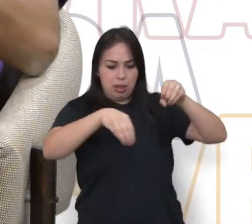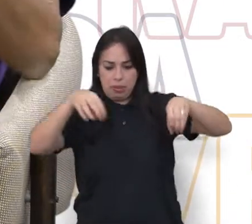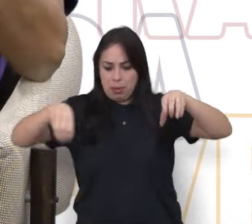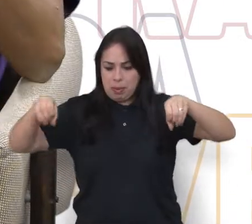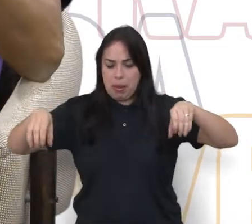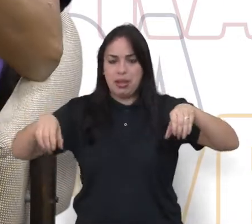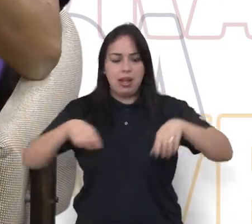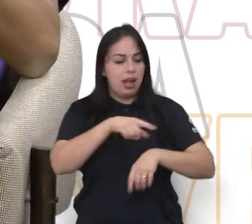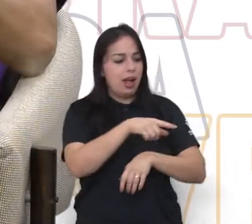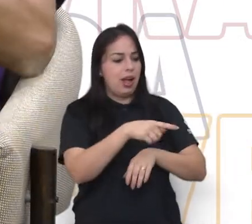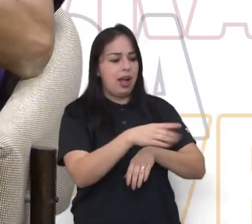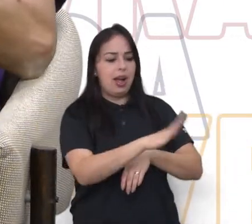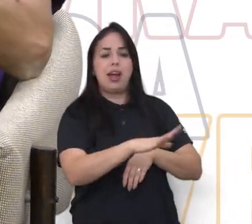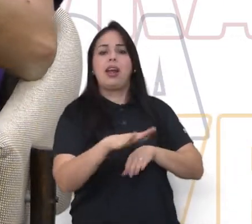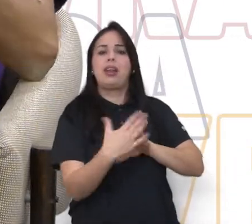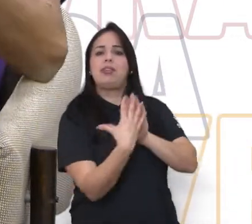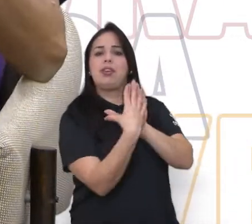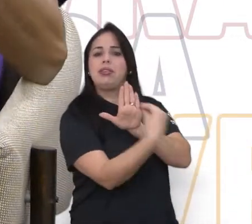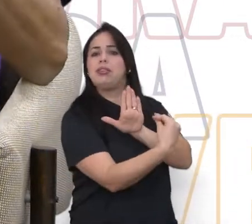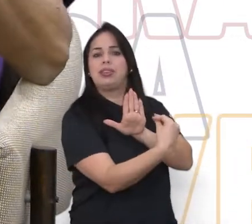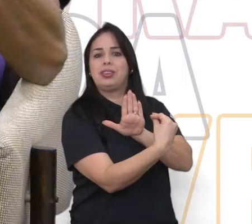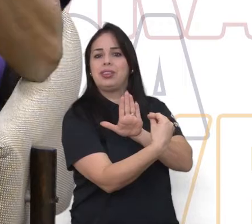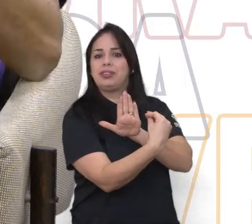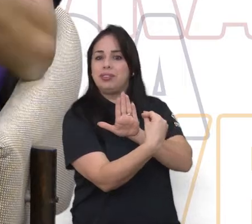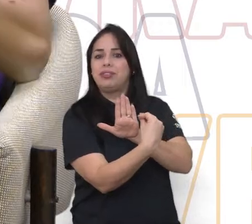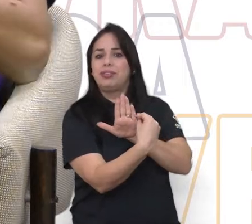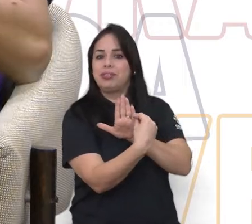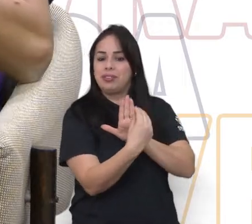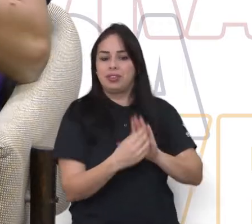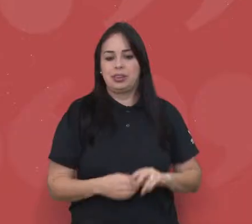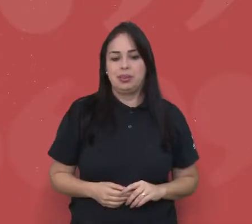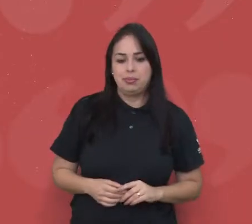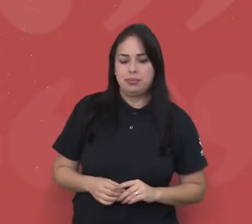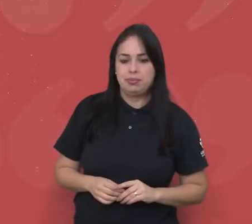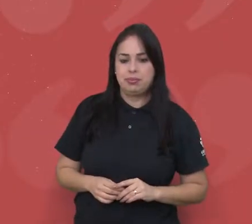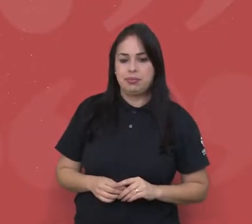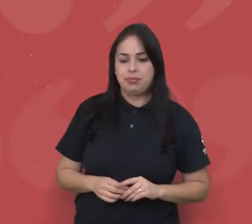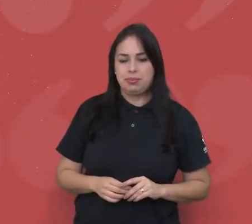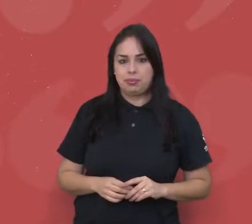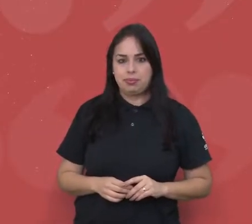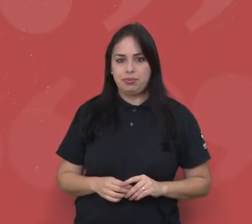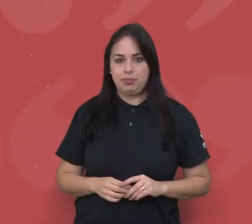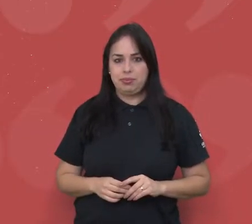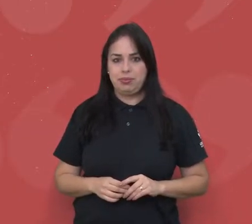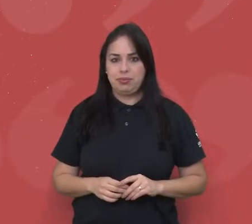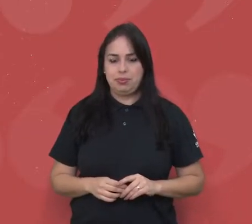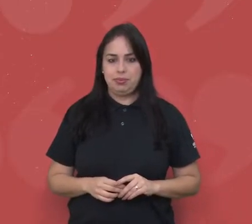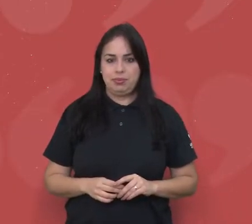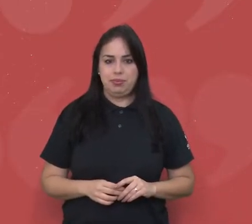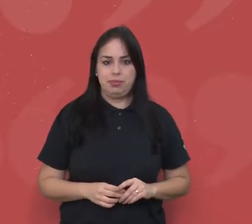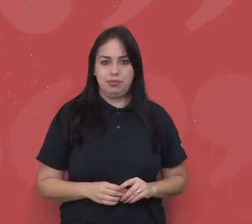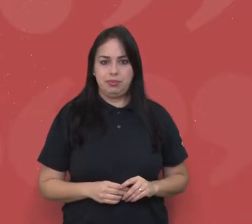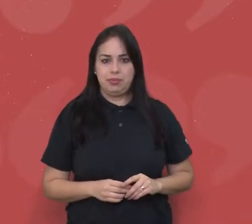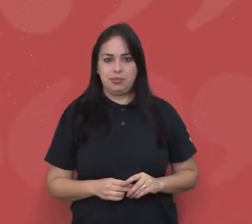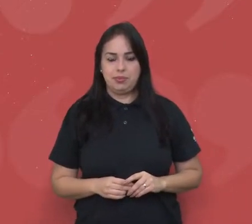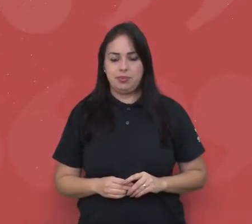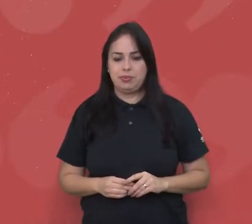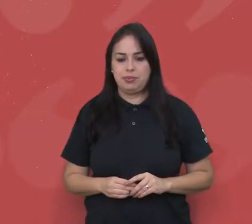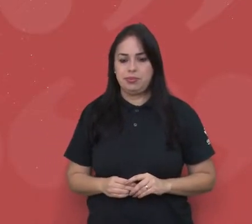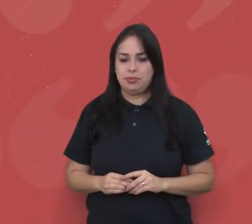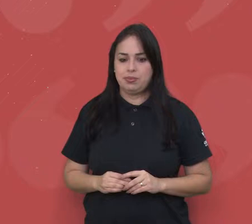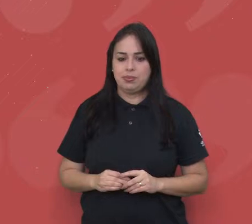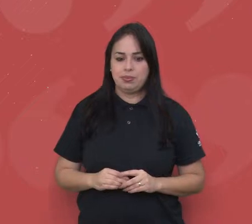plástico. Poxa, a criança vai olhar aquilo ali, na próxima vez ela já vai querer fazer igual. Como foi a construção dos primeiros